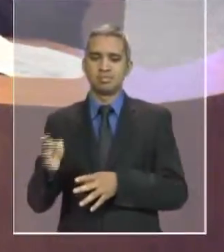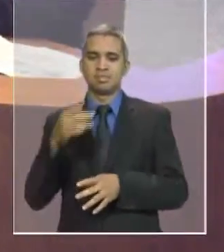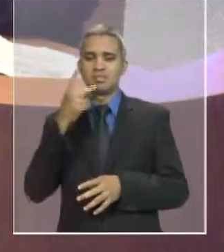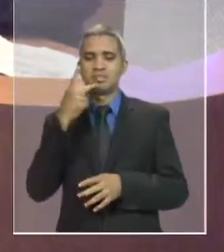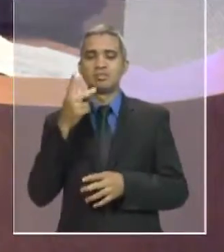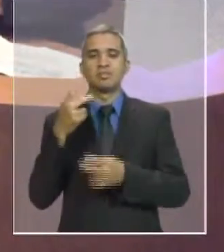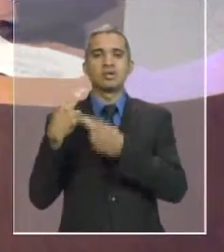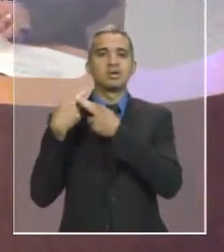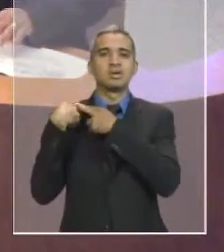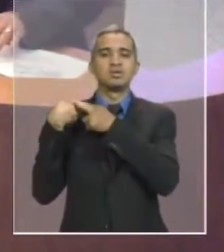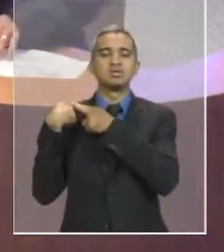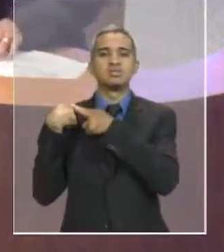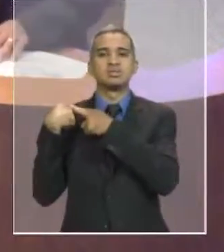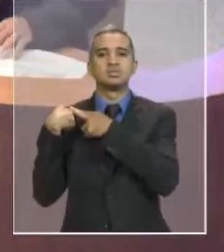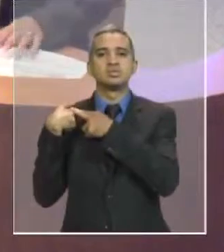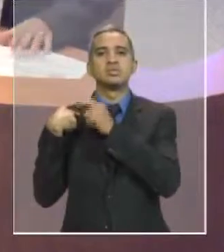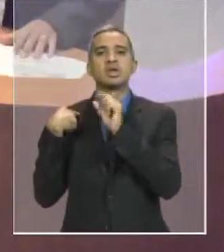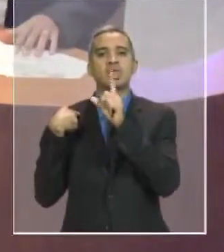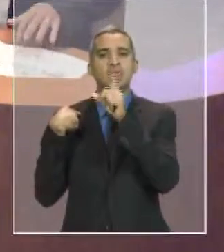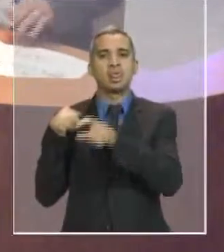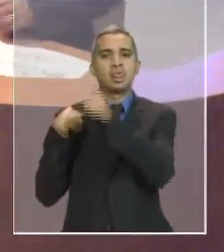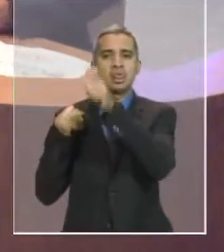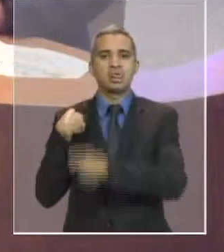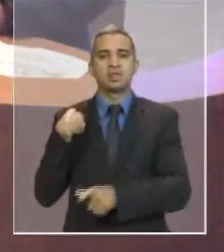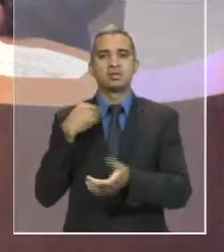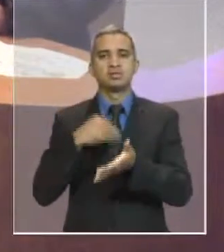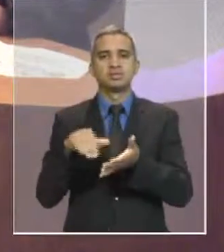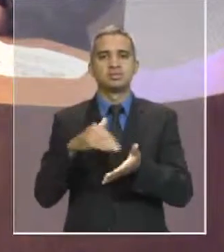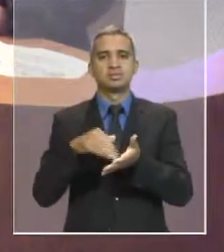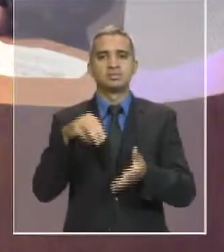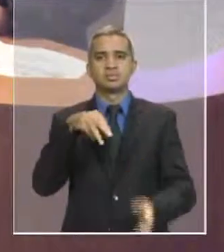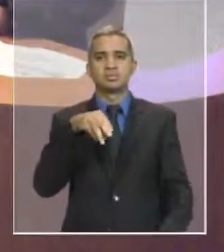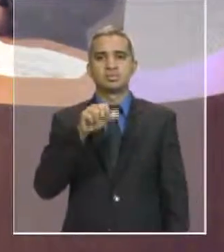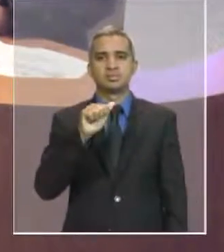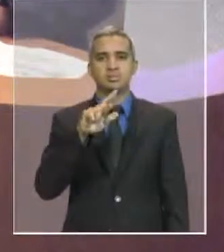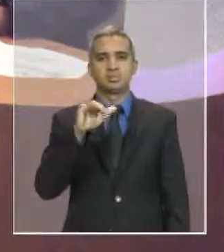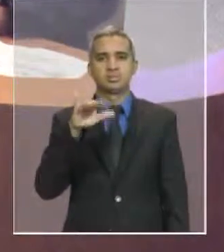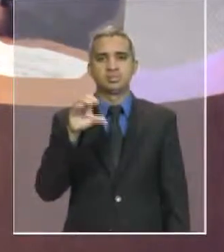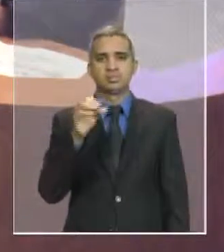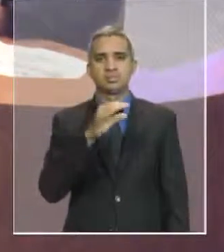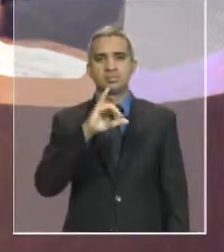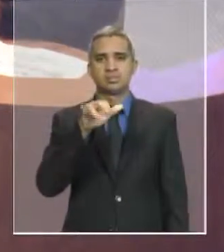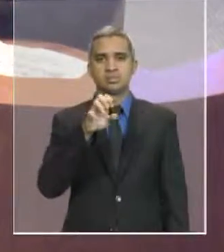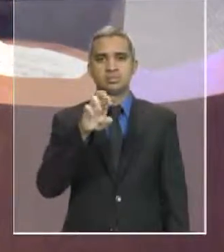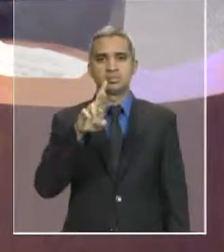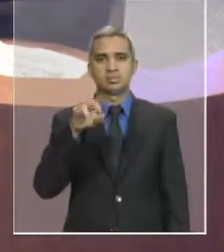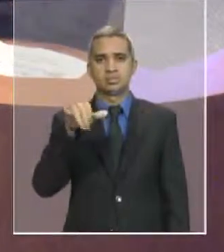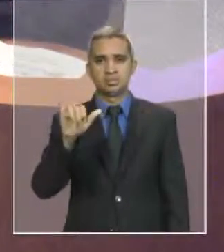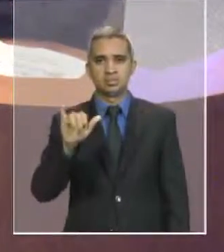do secretário Márcio Gerri. E a secretária,